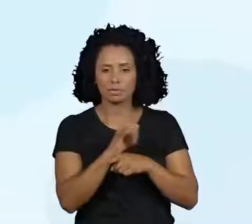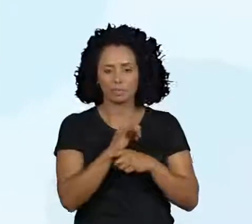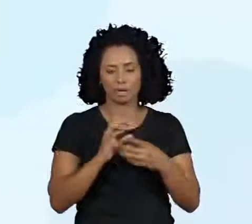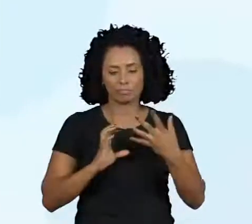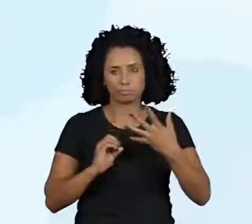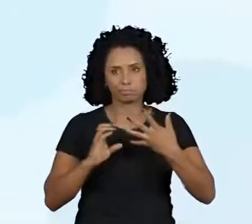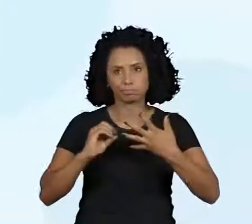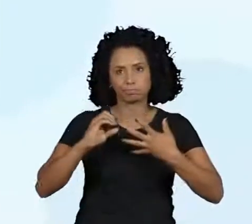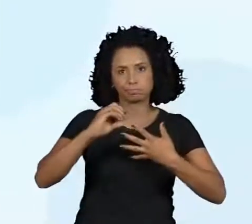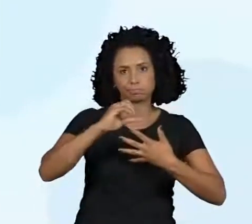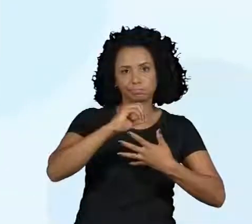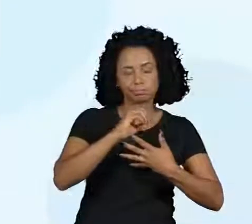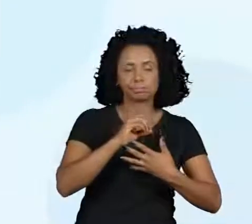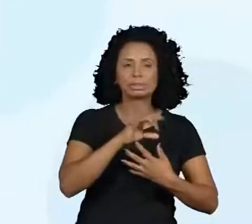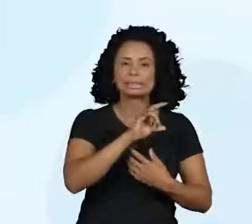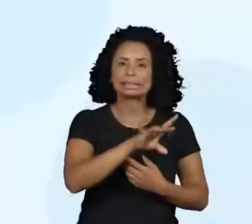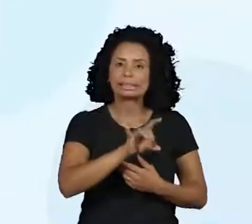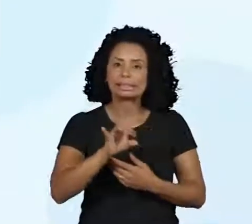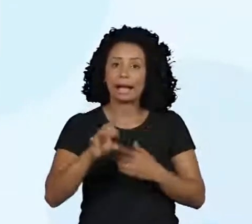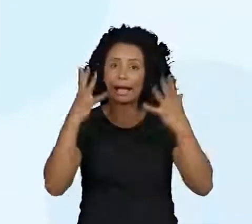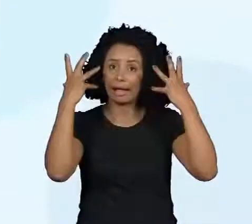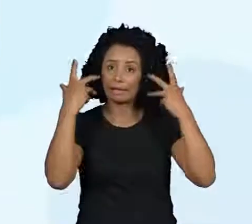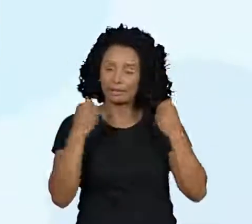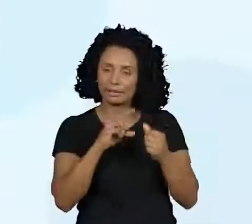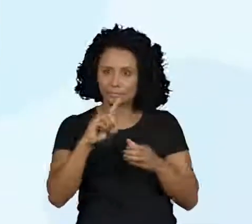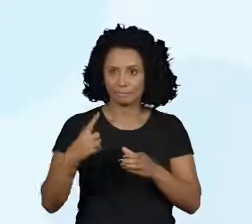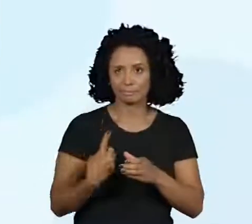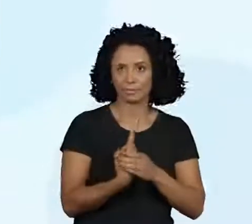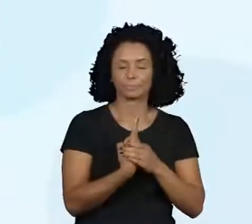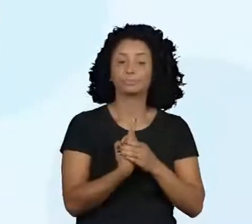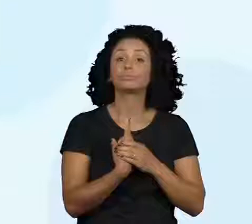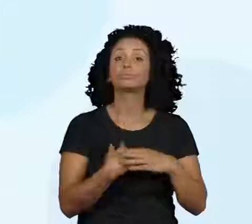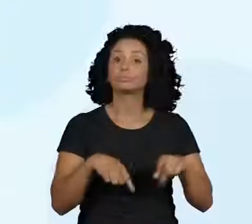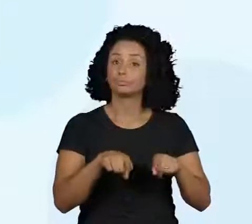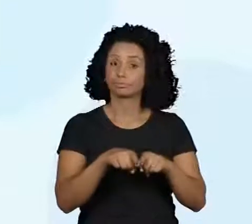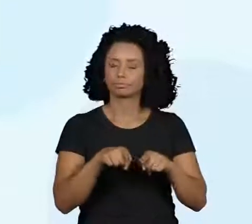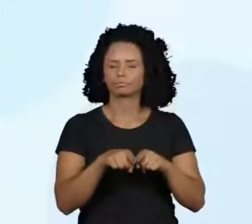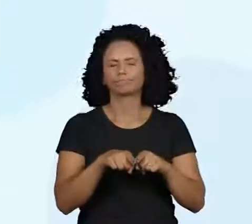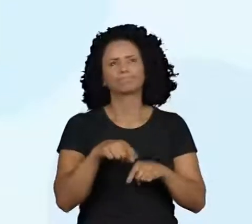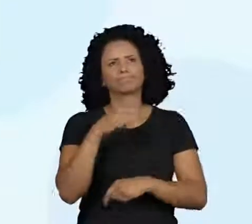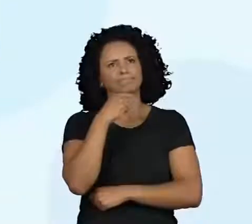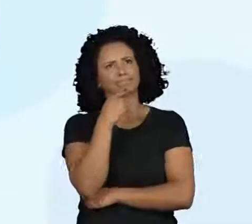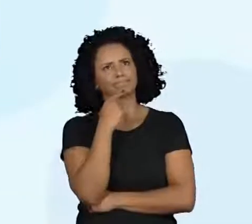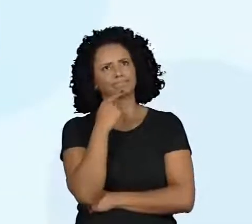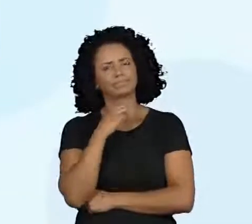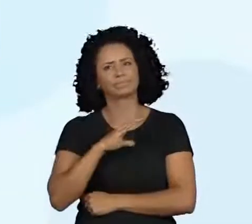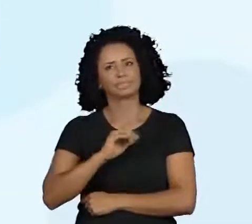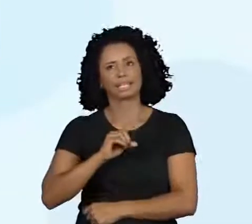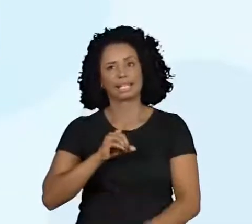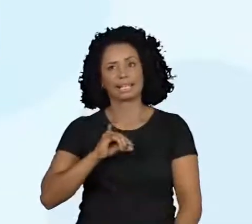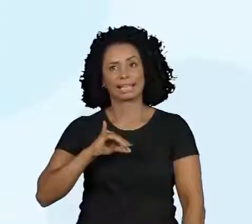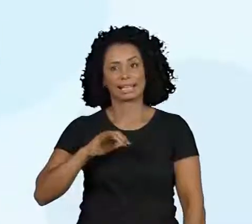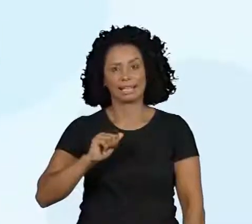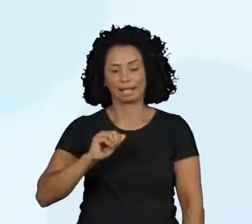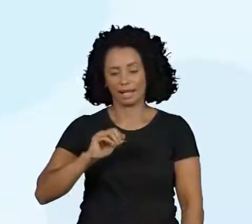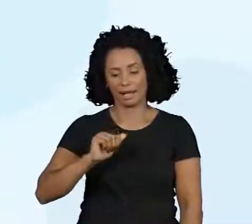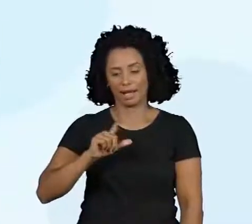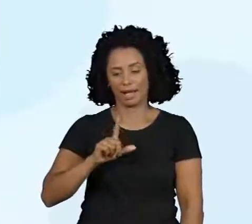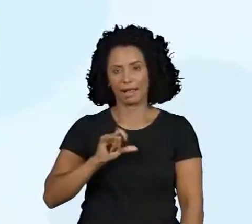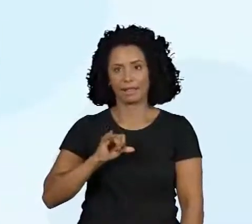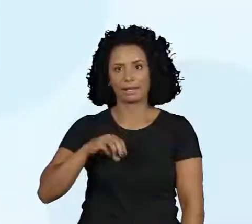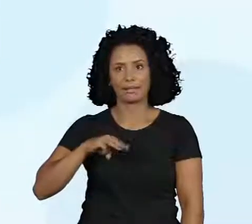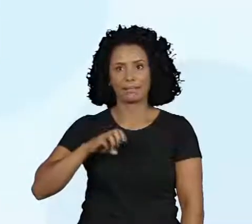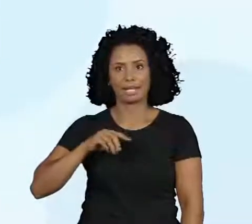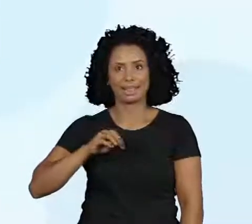posição de cada ser vivo nelas. Cadeia alimentar, o próprio nome já nos diz, né? Alimento.